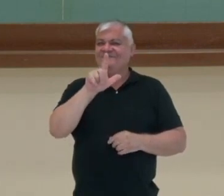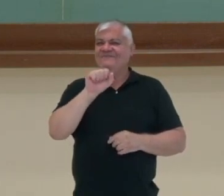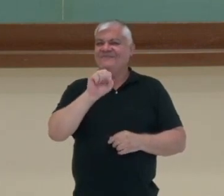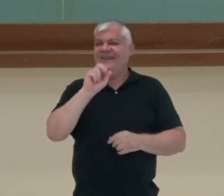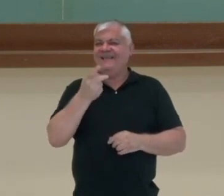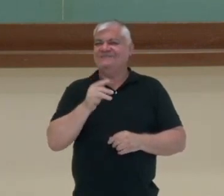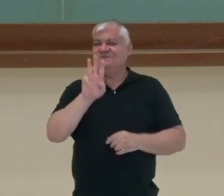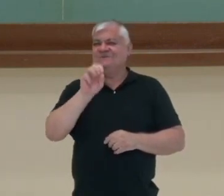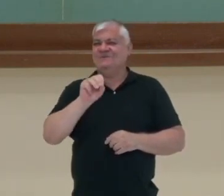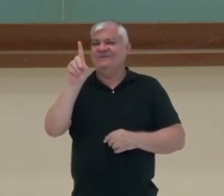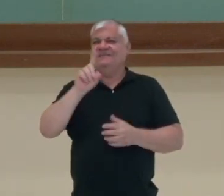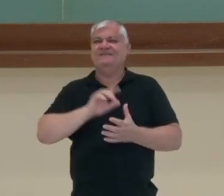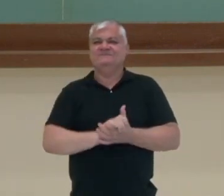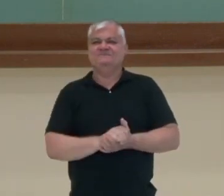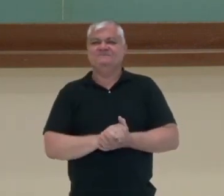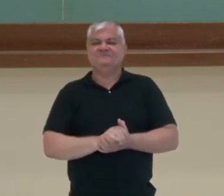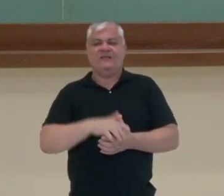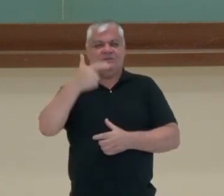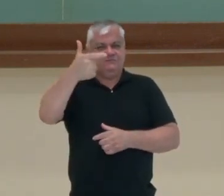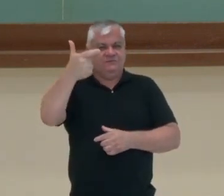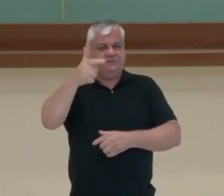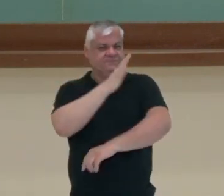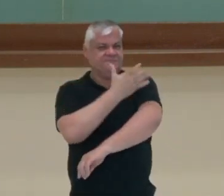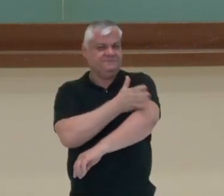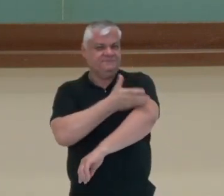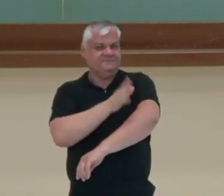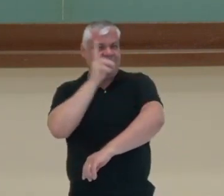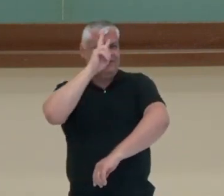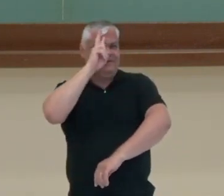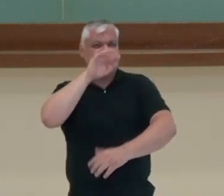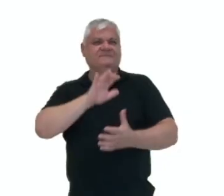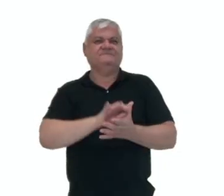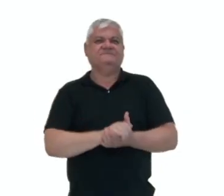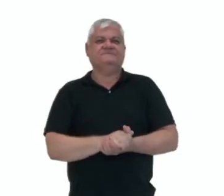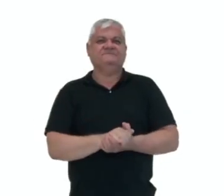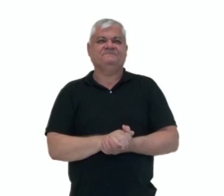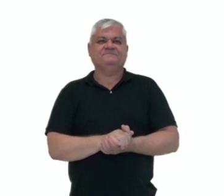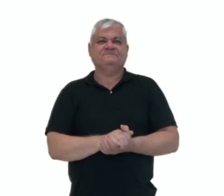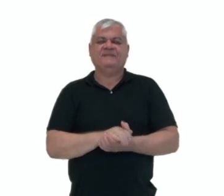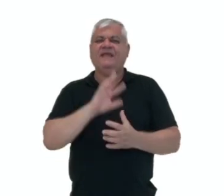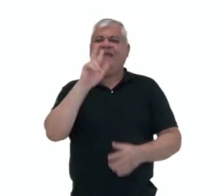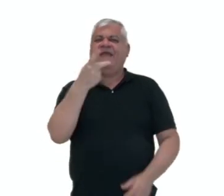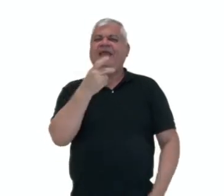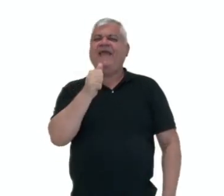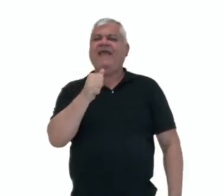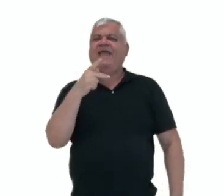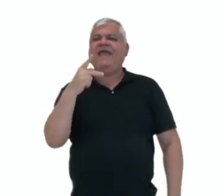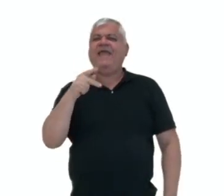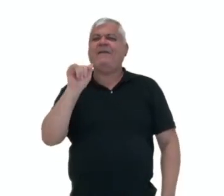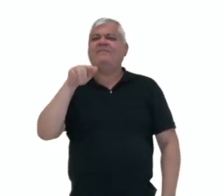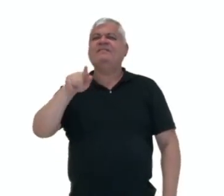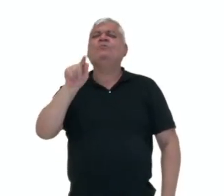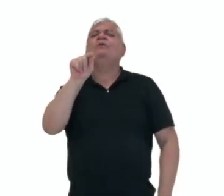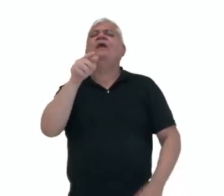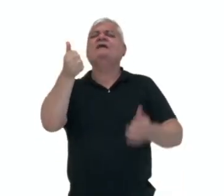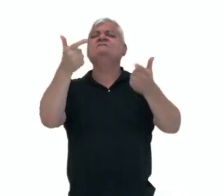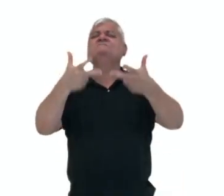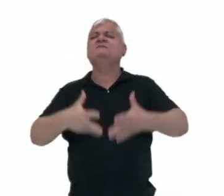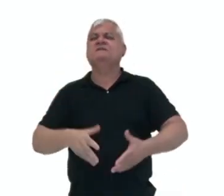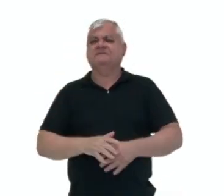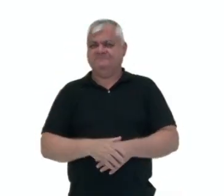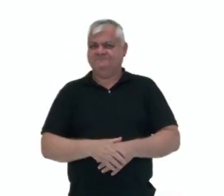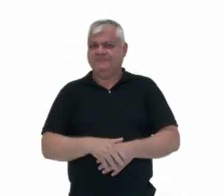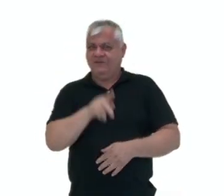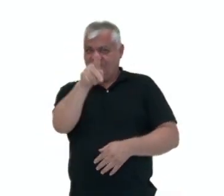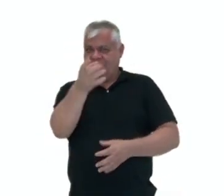interessante. Vamos fazer um pequeno exercício só para lembrar que a gente viu até agora? O que é happening? Explique com suas palavras. Falem para mim, o que é happening?